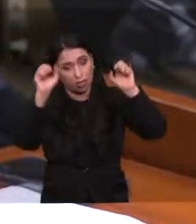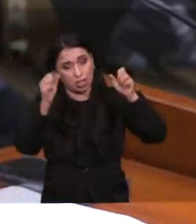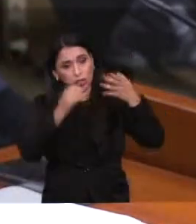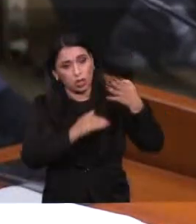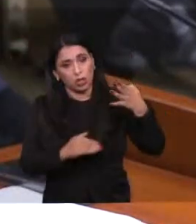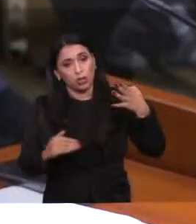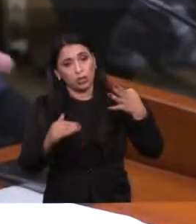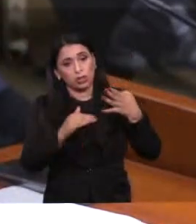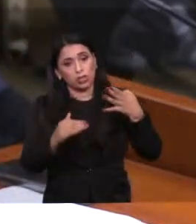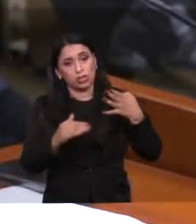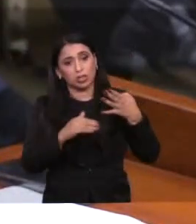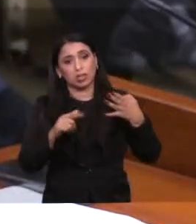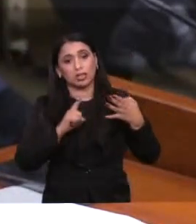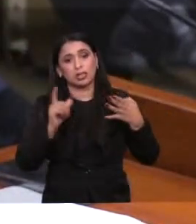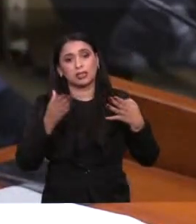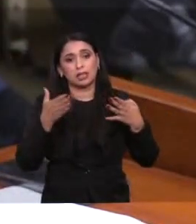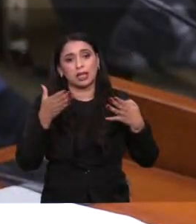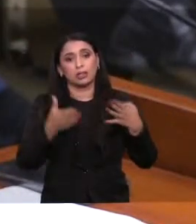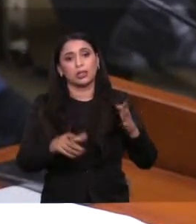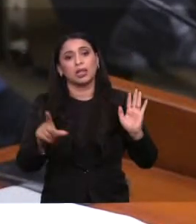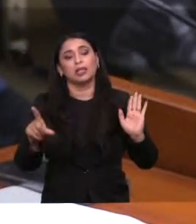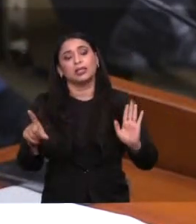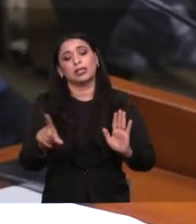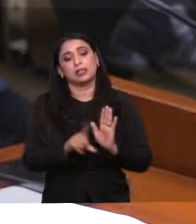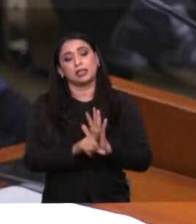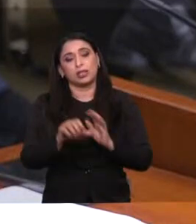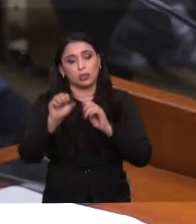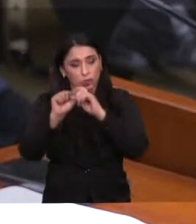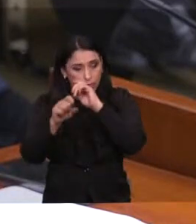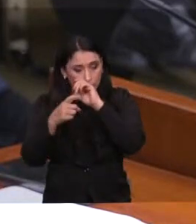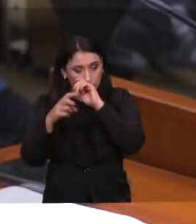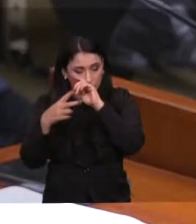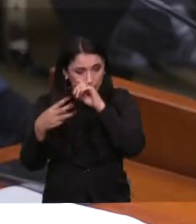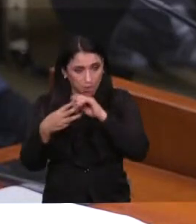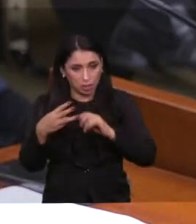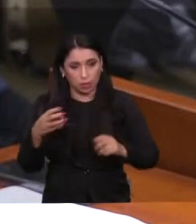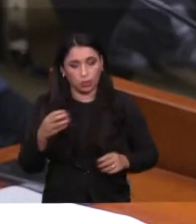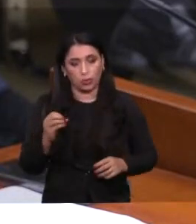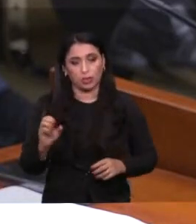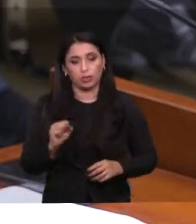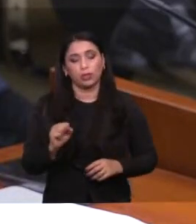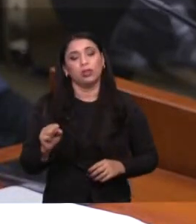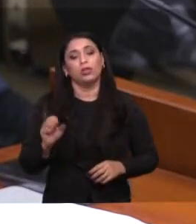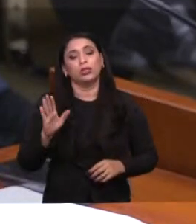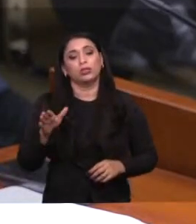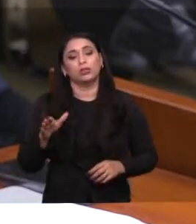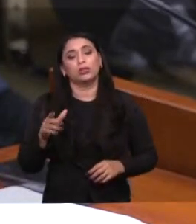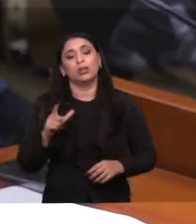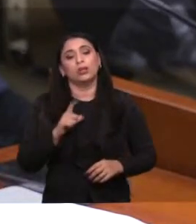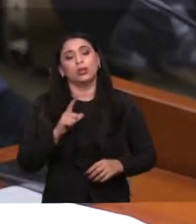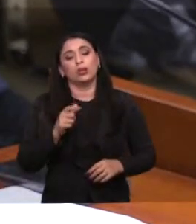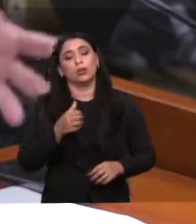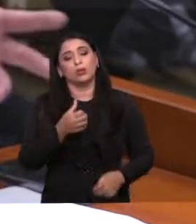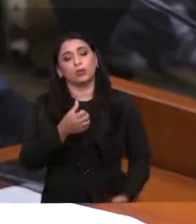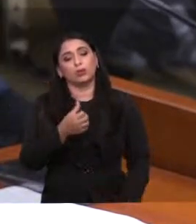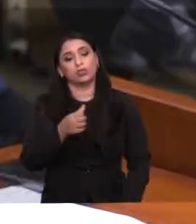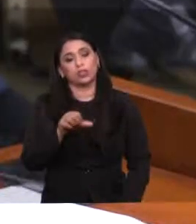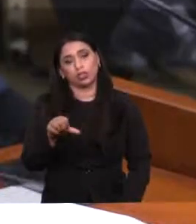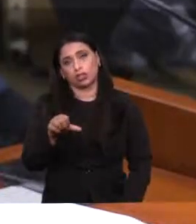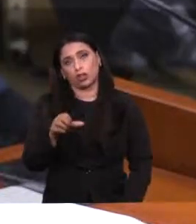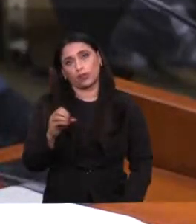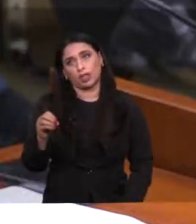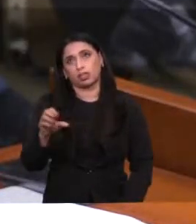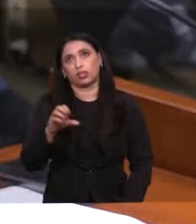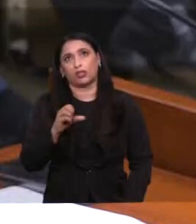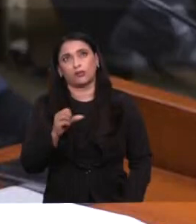estão regulados especialmente pelas leis 8.038 de 90 e 8.658 de 93, não